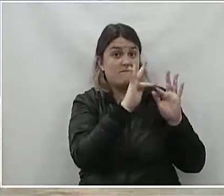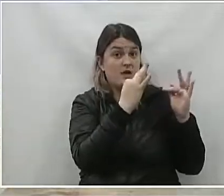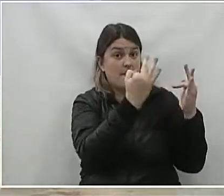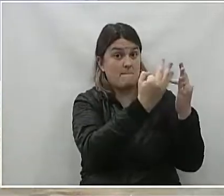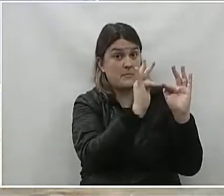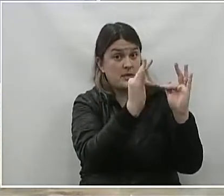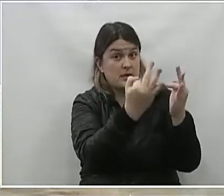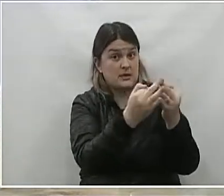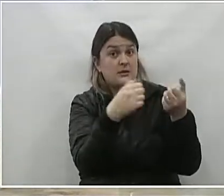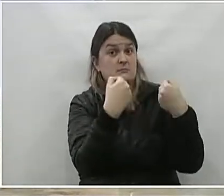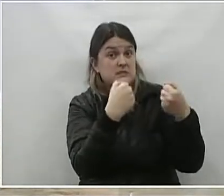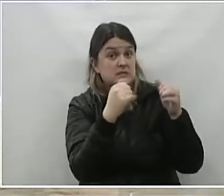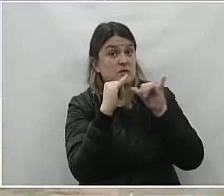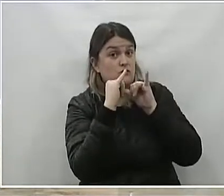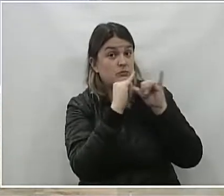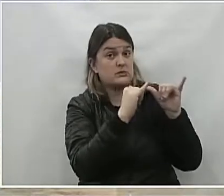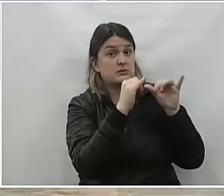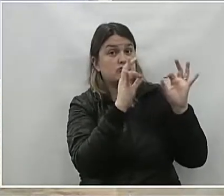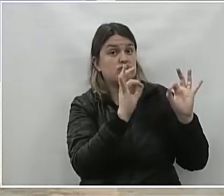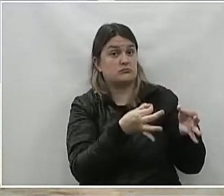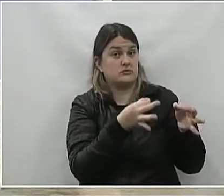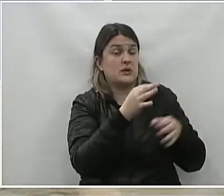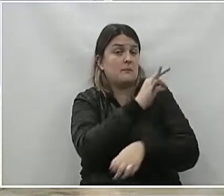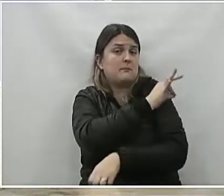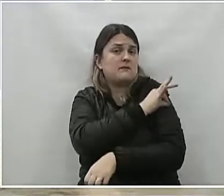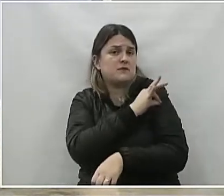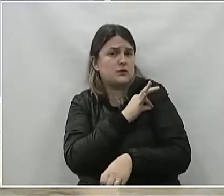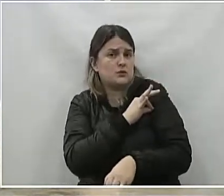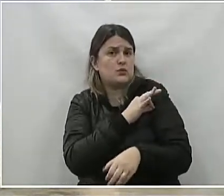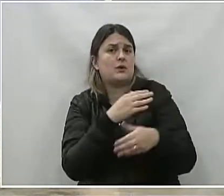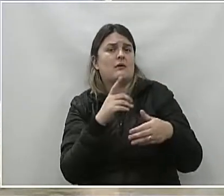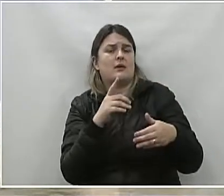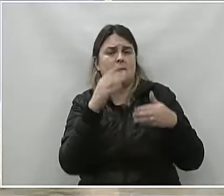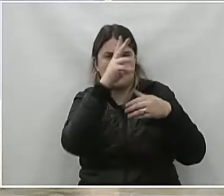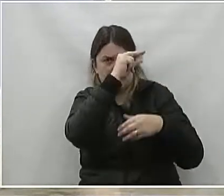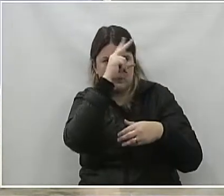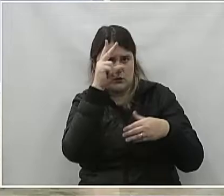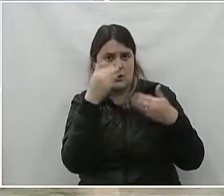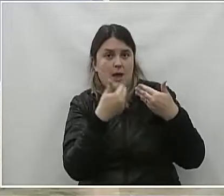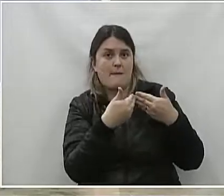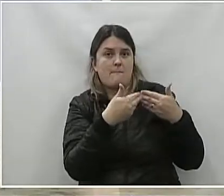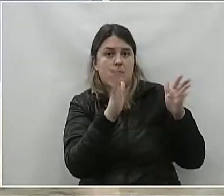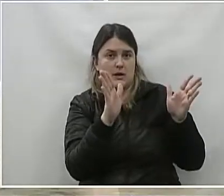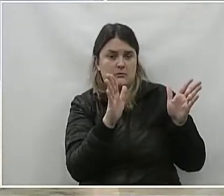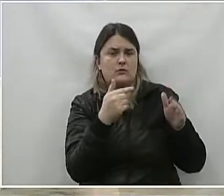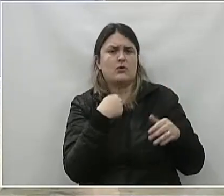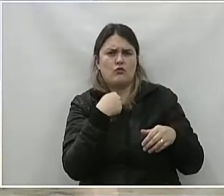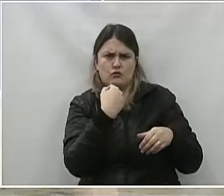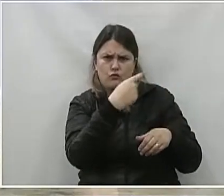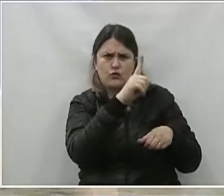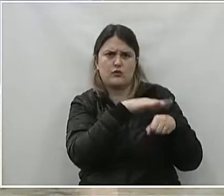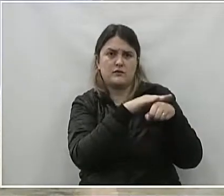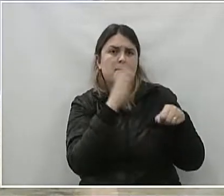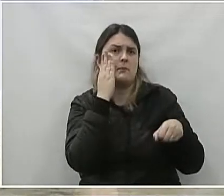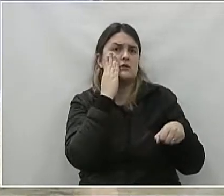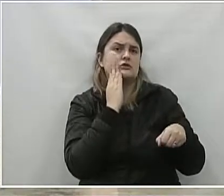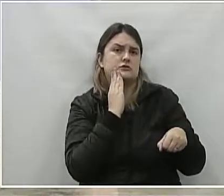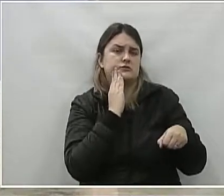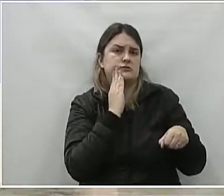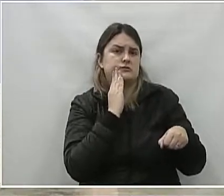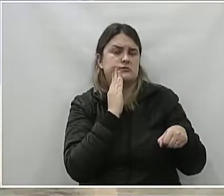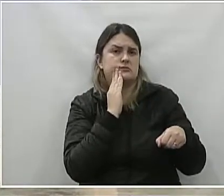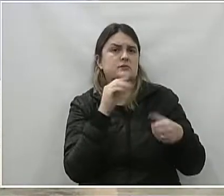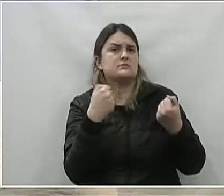e que precisam de alguma informação. O executivo está de portas abertas. Eu fui atrás do prefeito para conversar sobre isso.